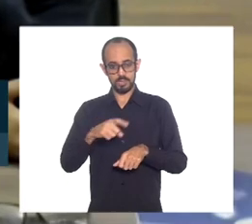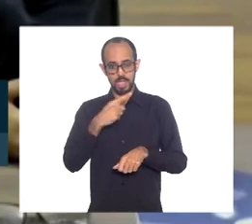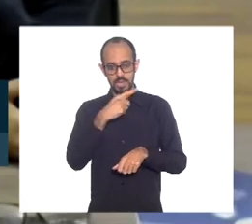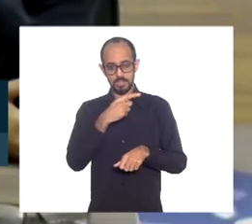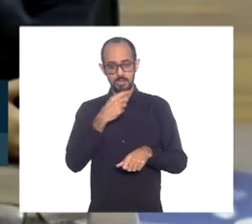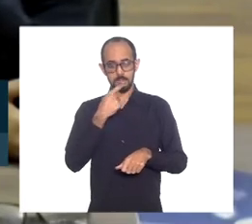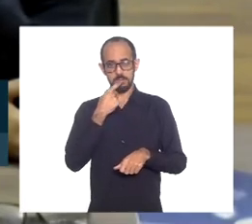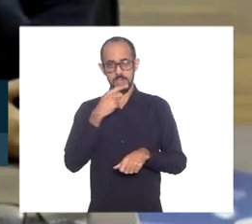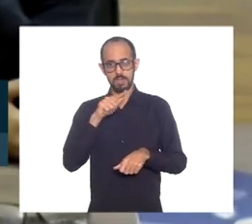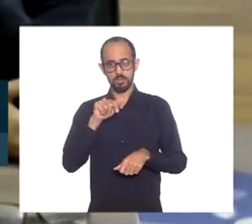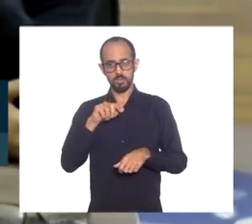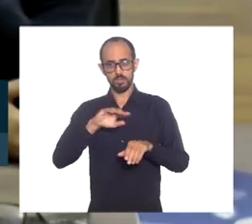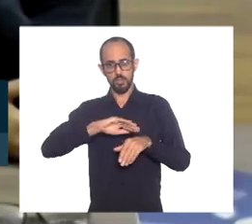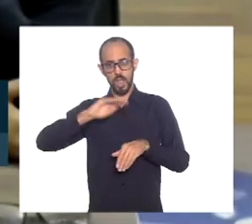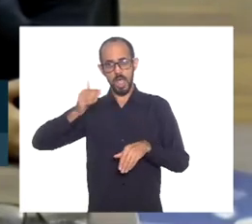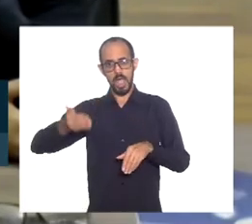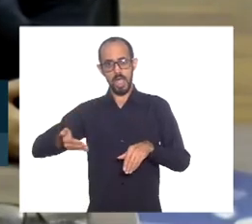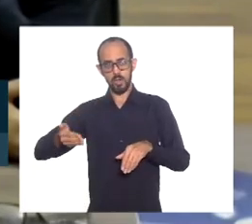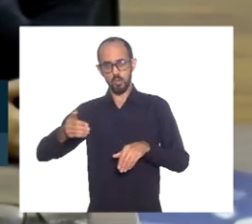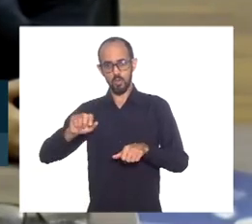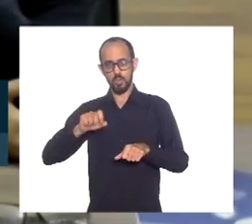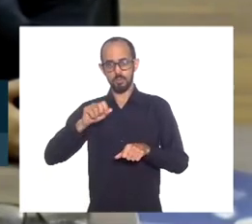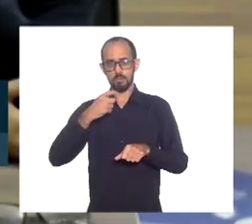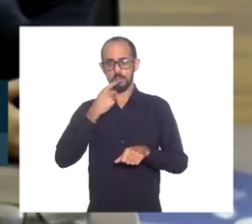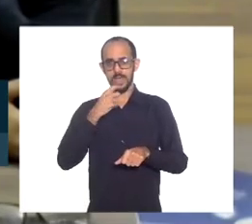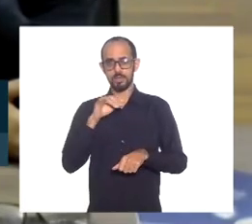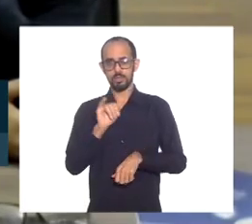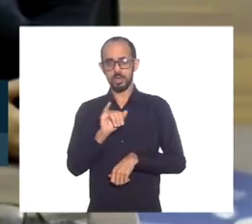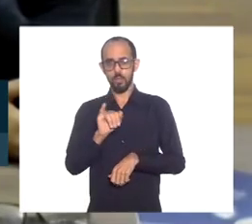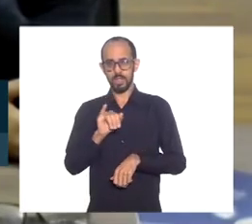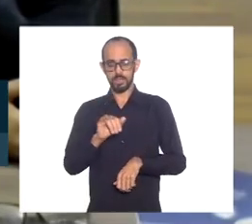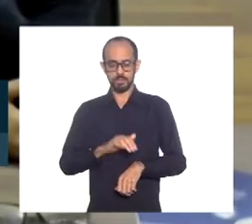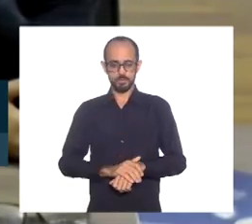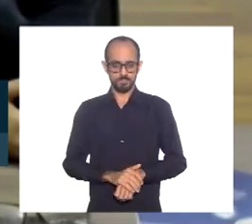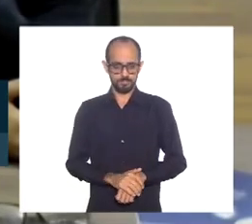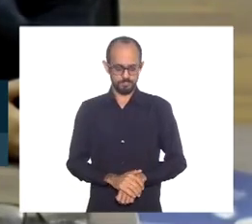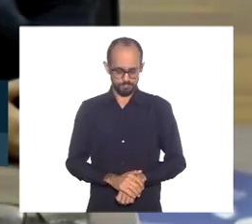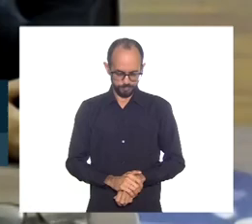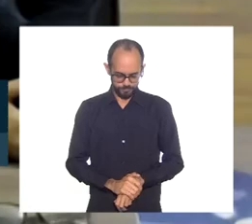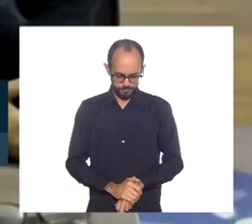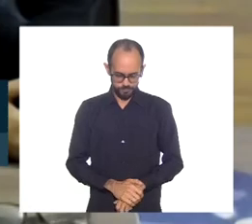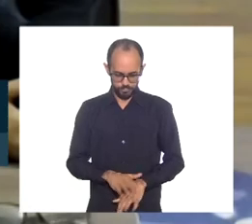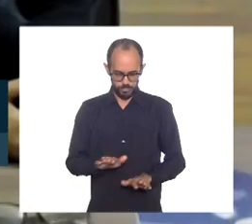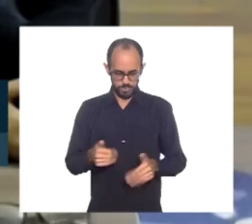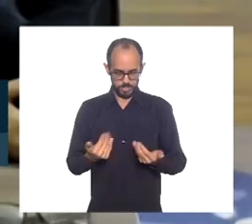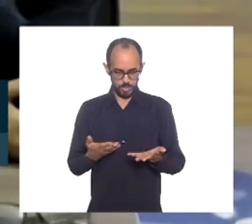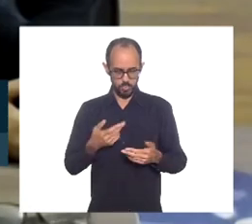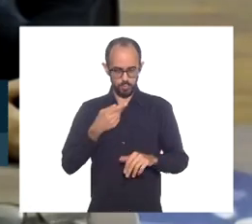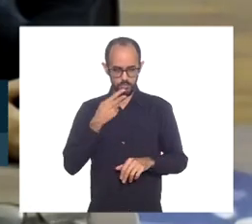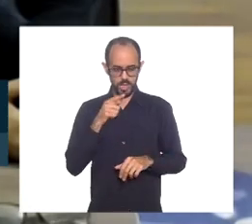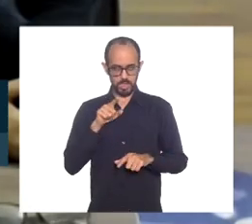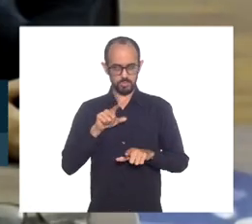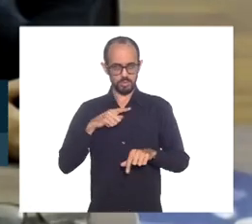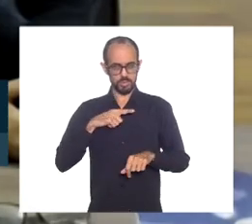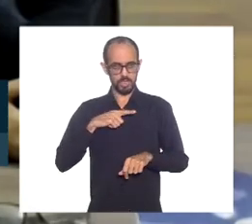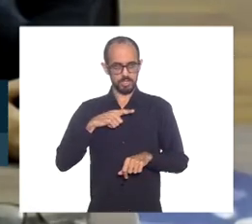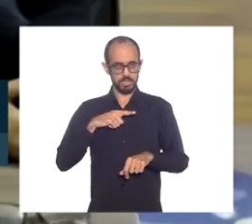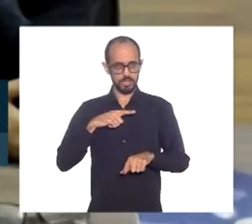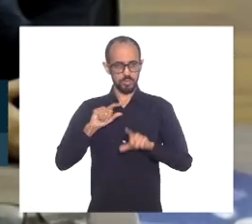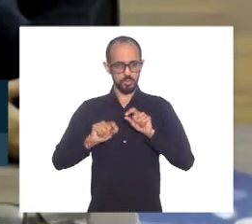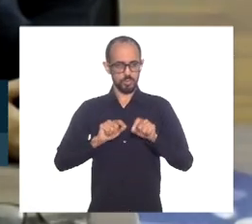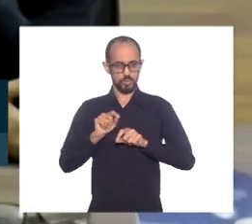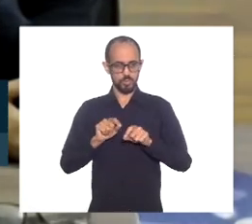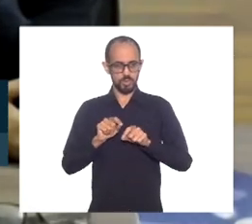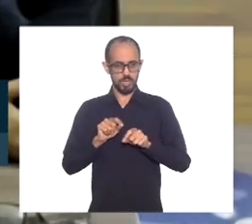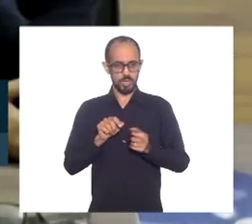do arco, próximo, chegando a Itaguaí. E aí diz que teria um mercado, que o próprio Distrito Industrial